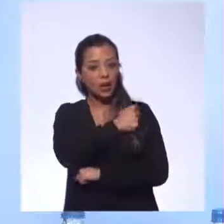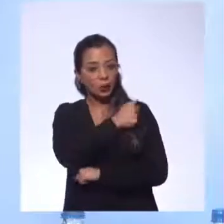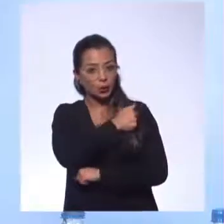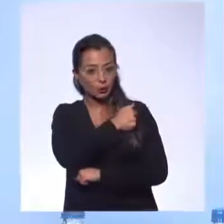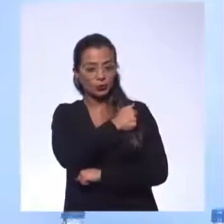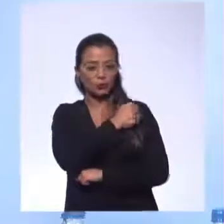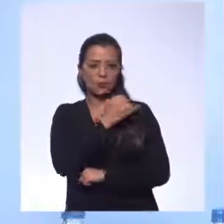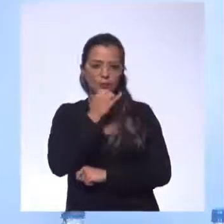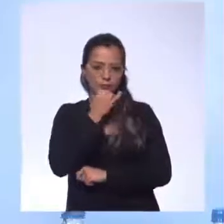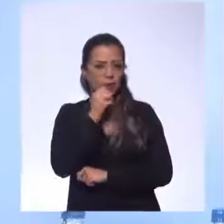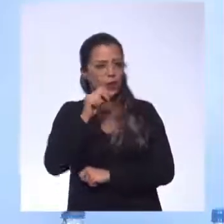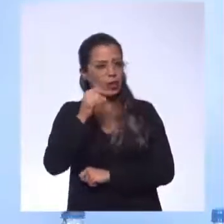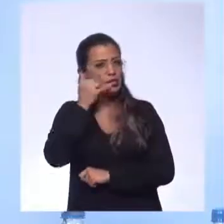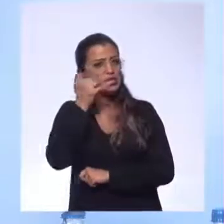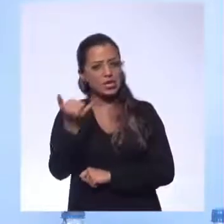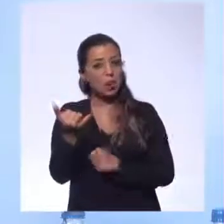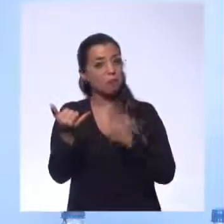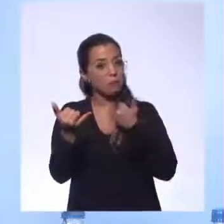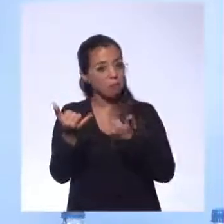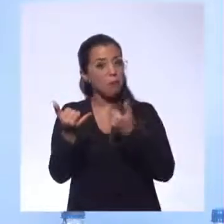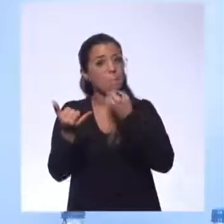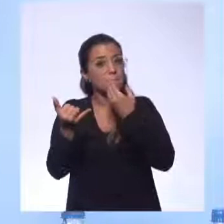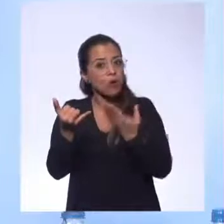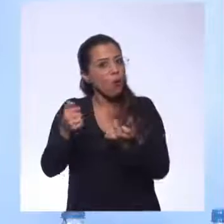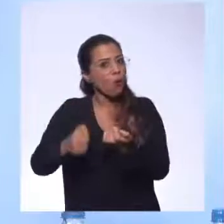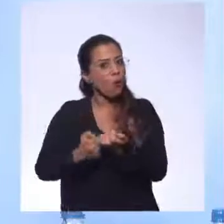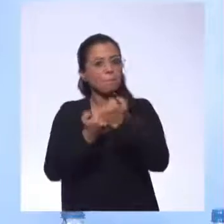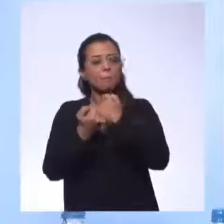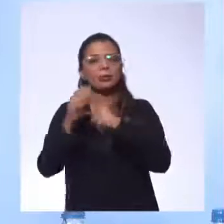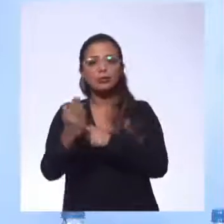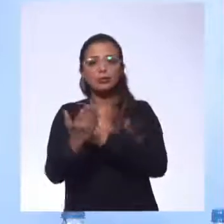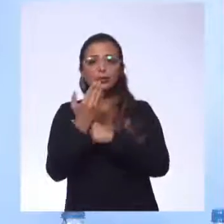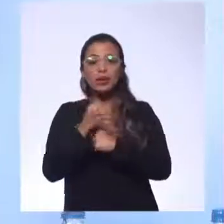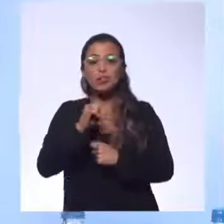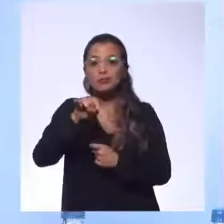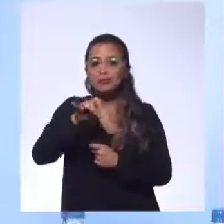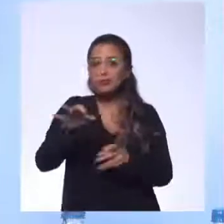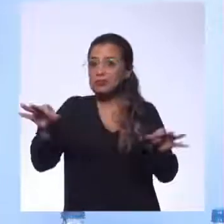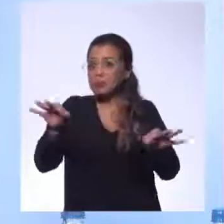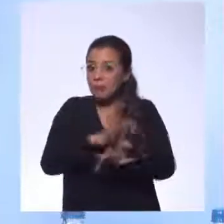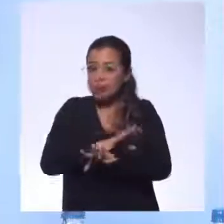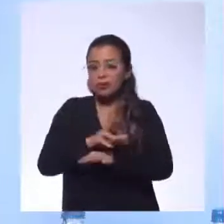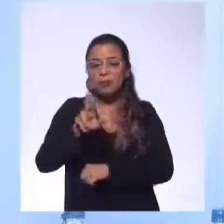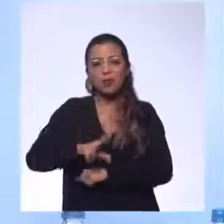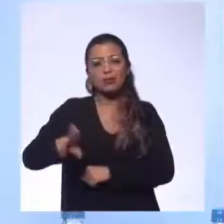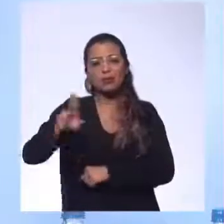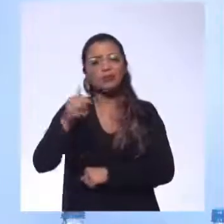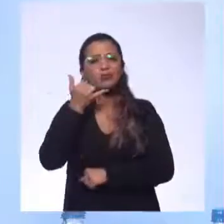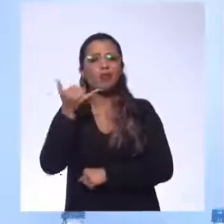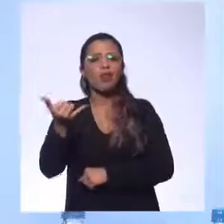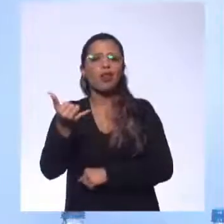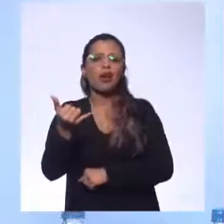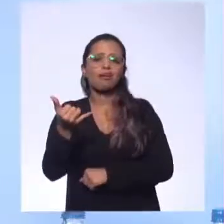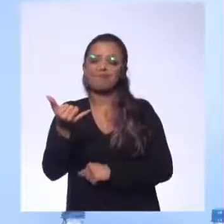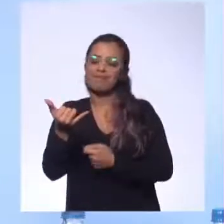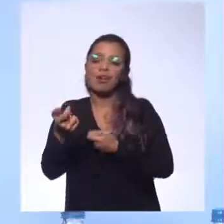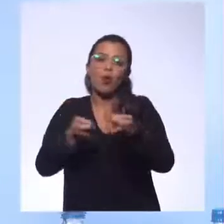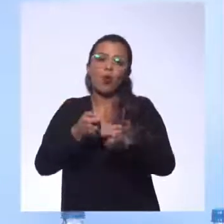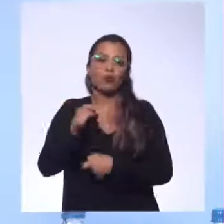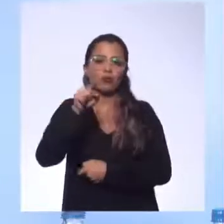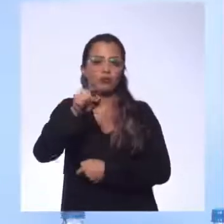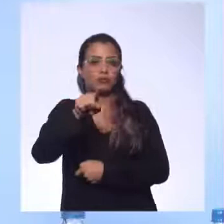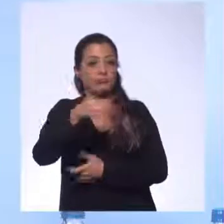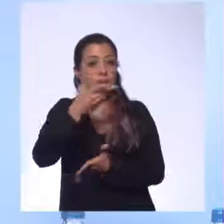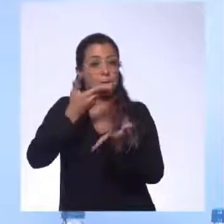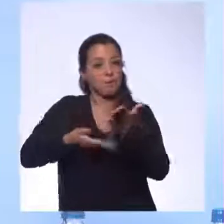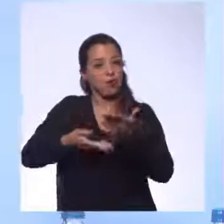O aparelho é ótimo, ajuda, mas se você não está preparado para usar, o aparelho que vai te comandar. Né? A partir do momento que ele assume o